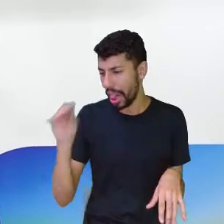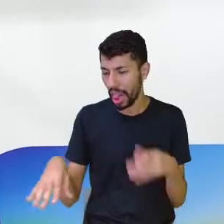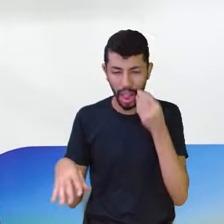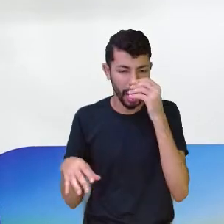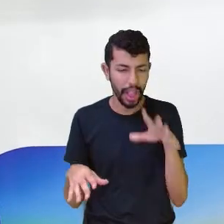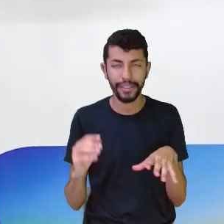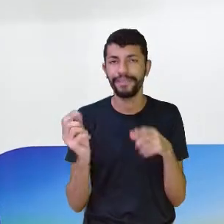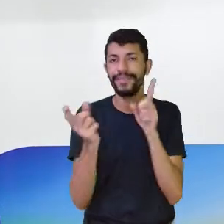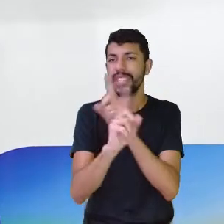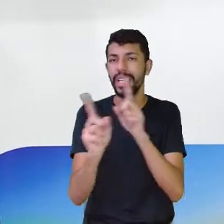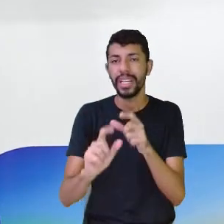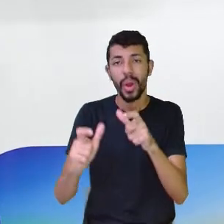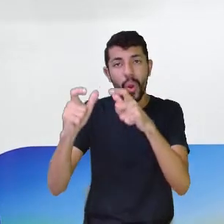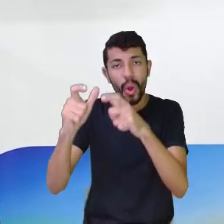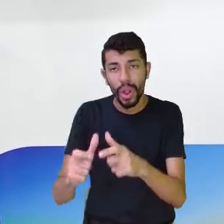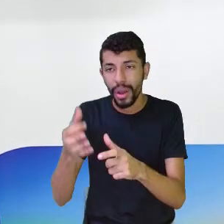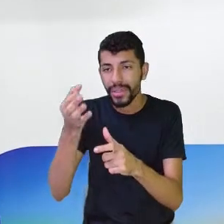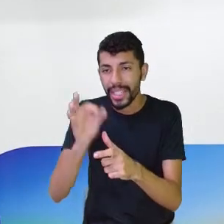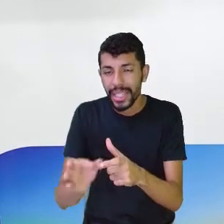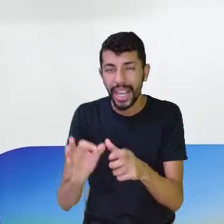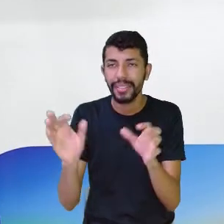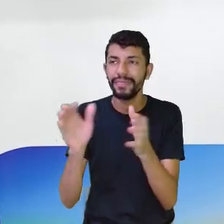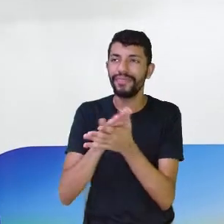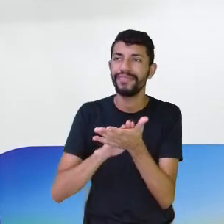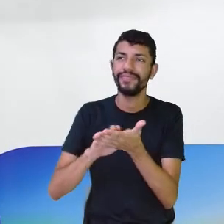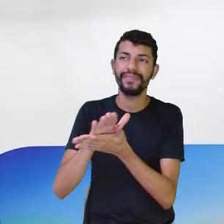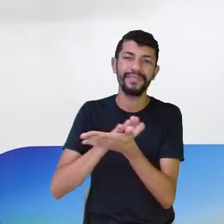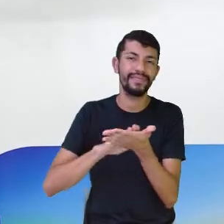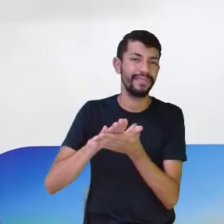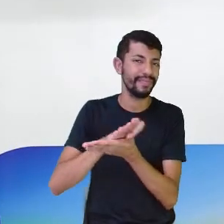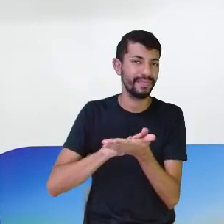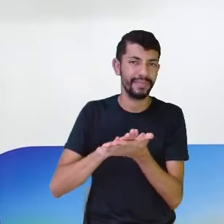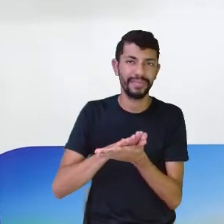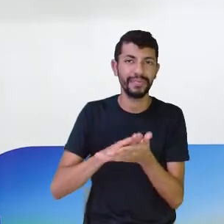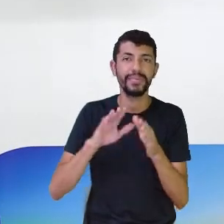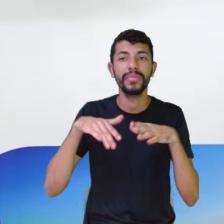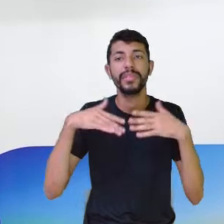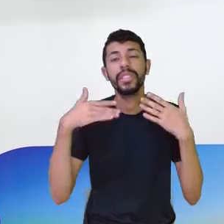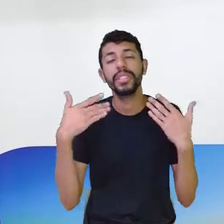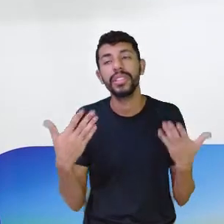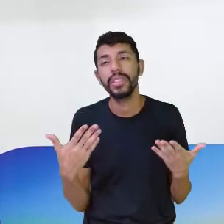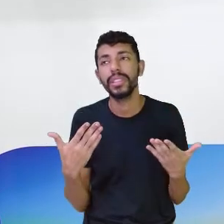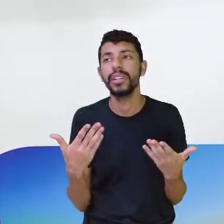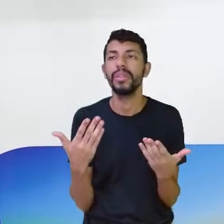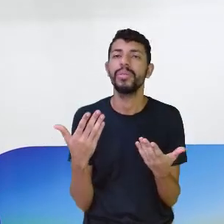e não descarta, né, os resíduos, o lixo no local adequado,